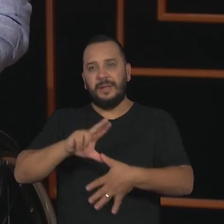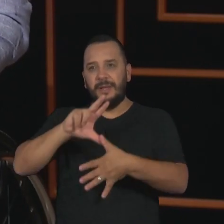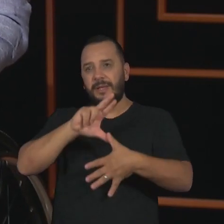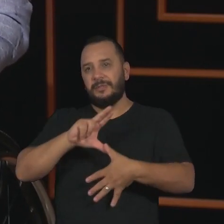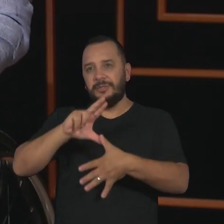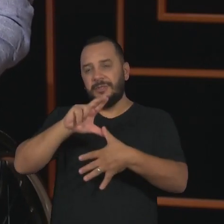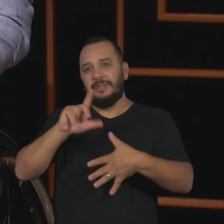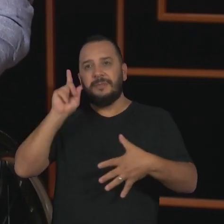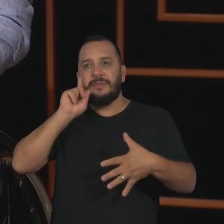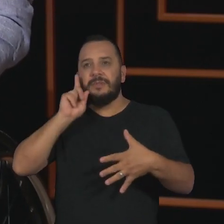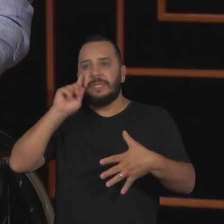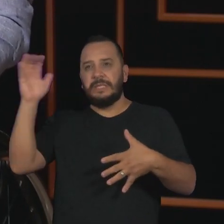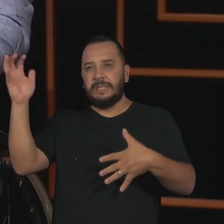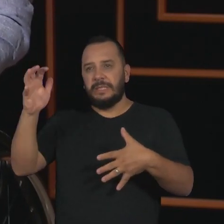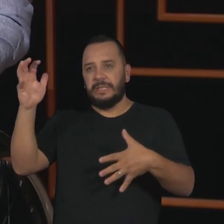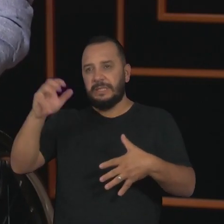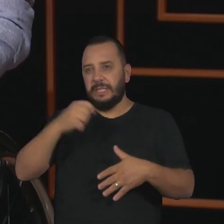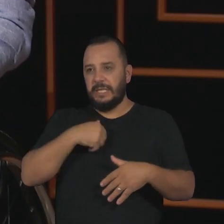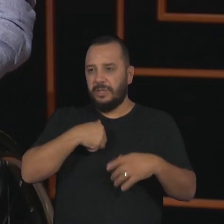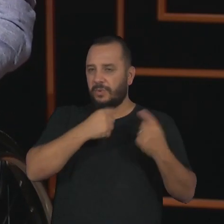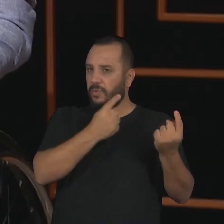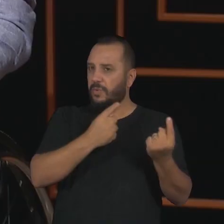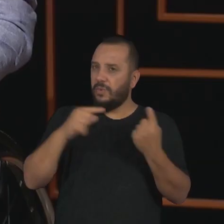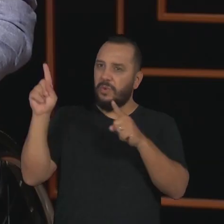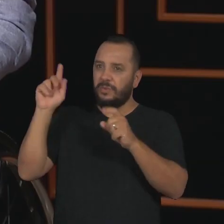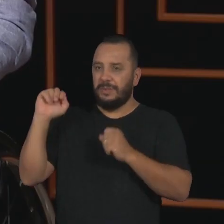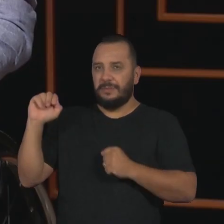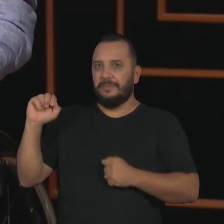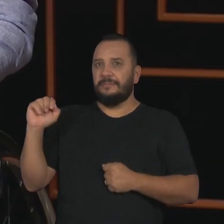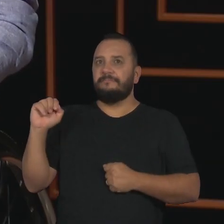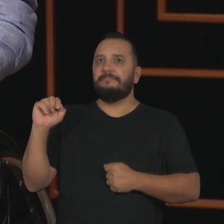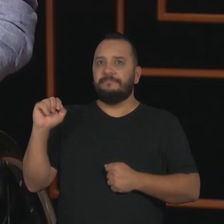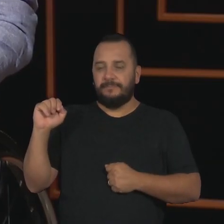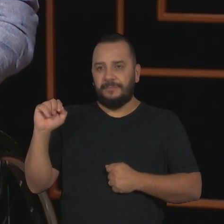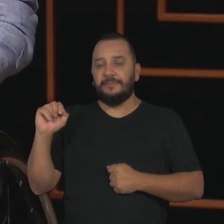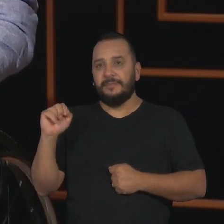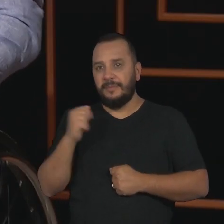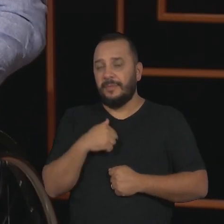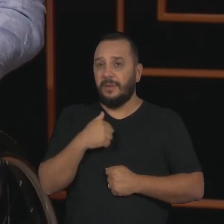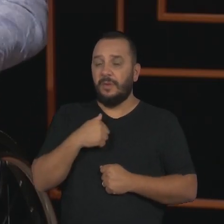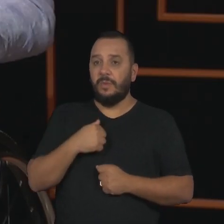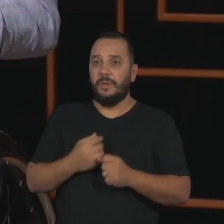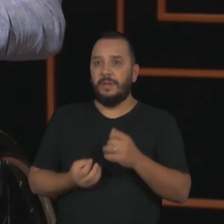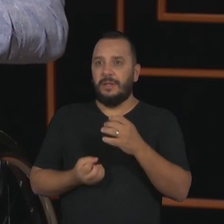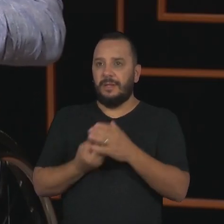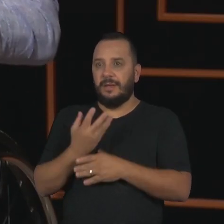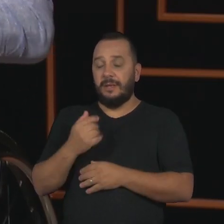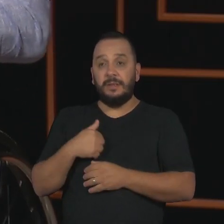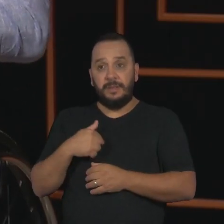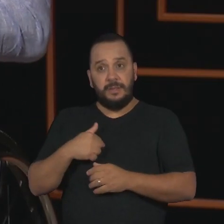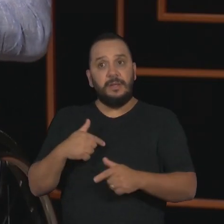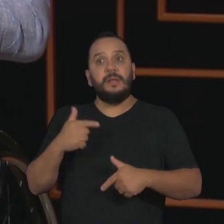toda, né? Eu, obviamente, acabei desenvolvendo trabalhos que